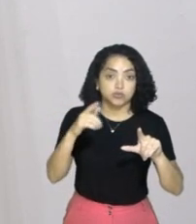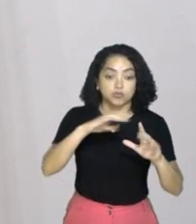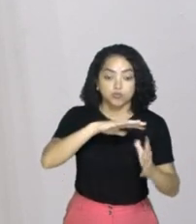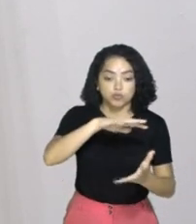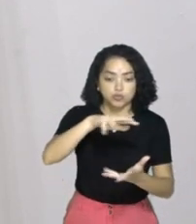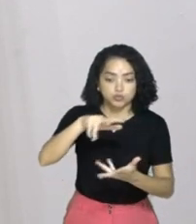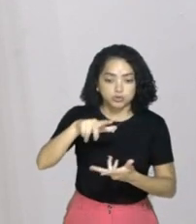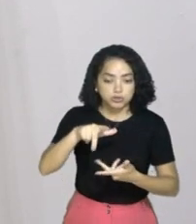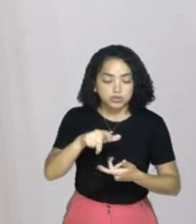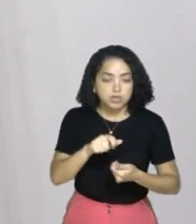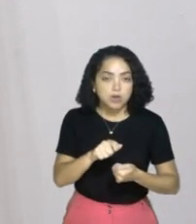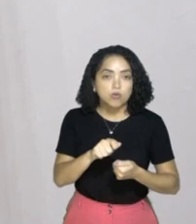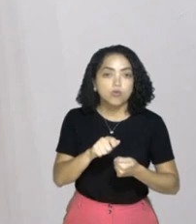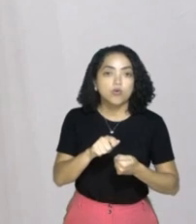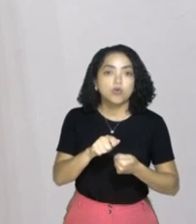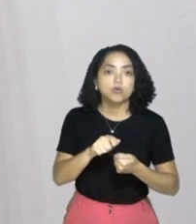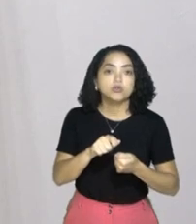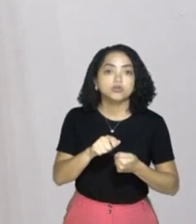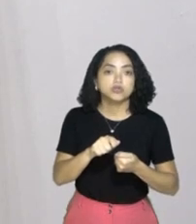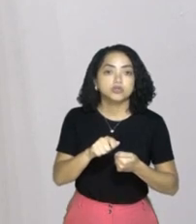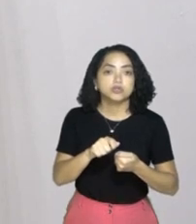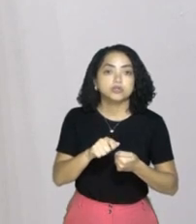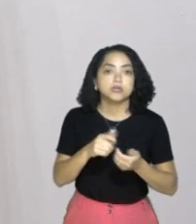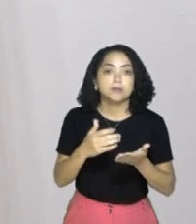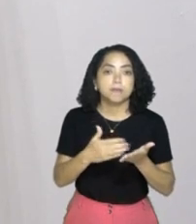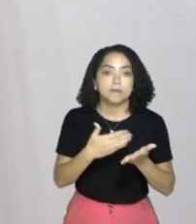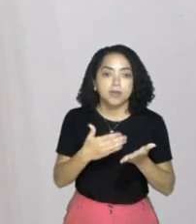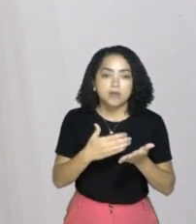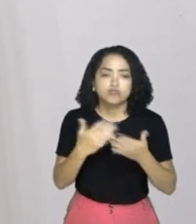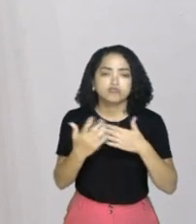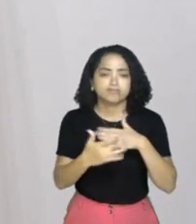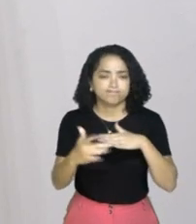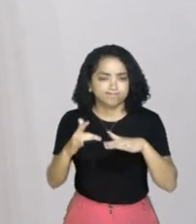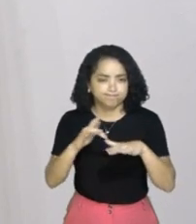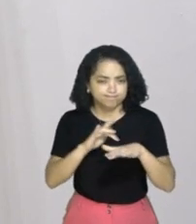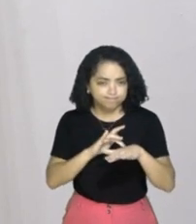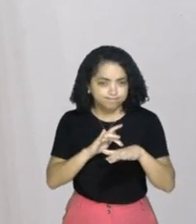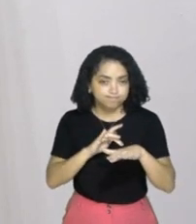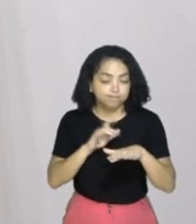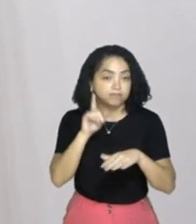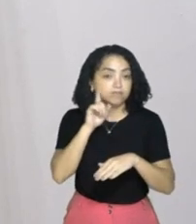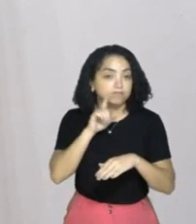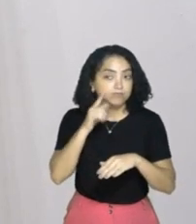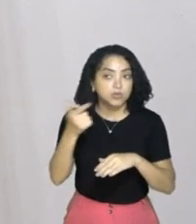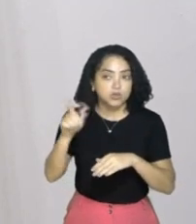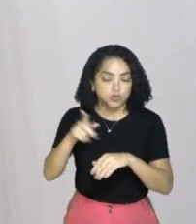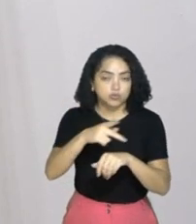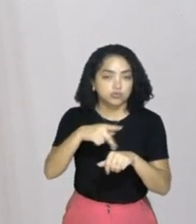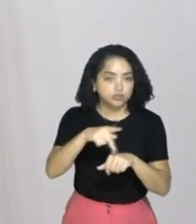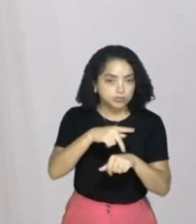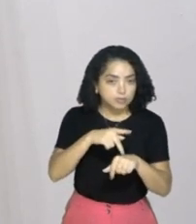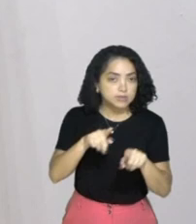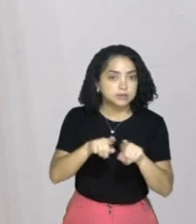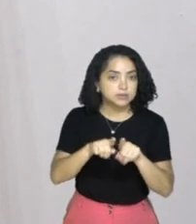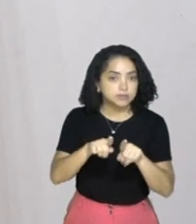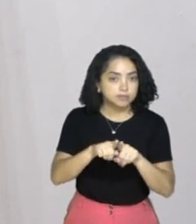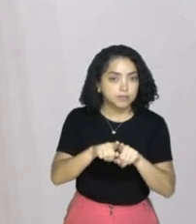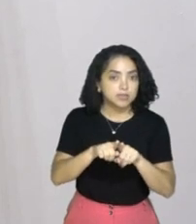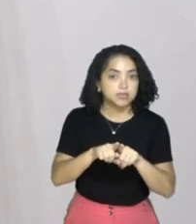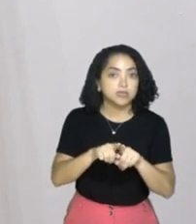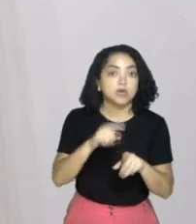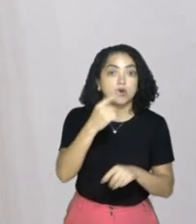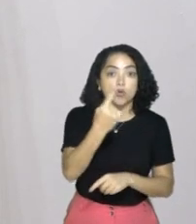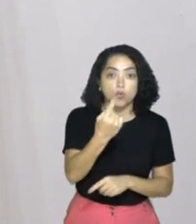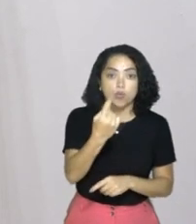é publicado inclusive em meio de comunicação dos Estados Unidos da América de outros países dão conta e cerca de